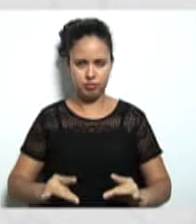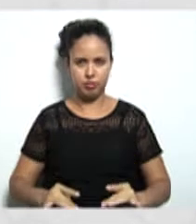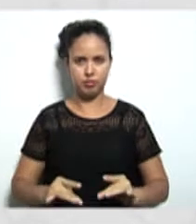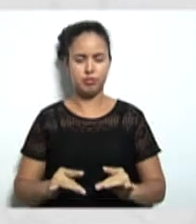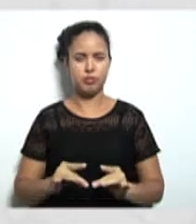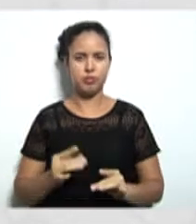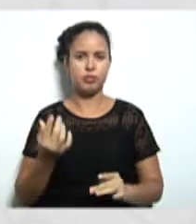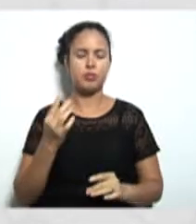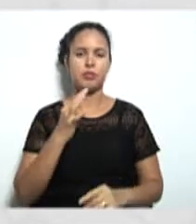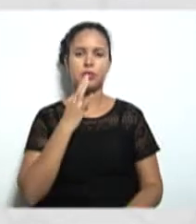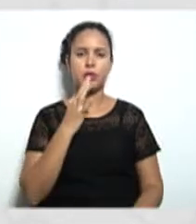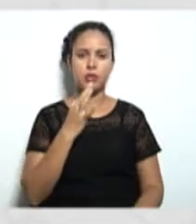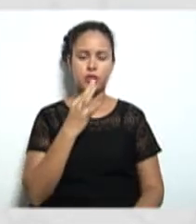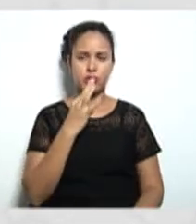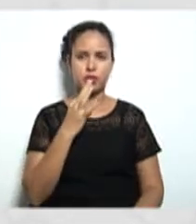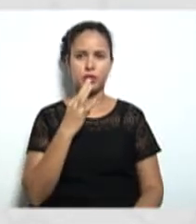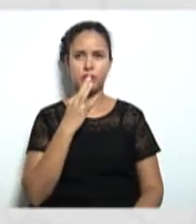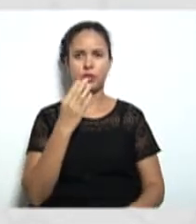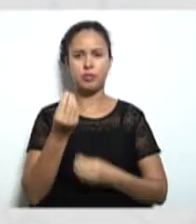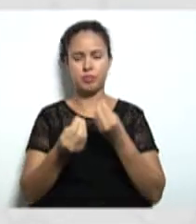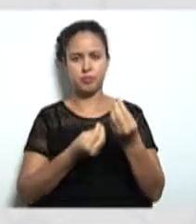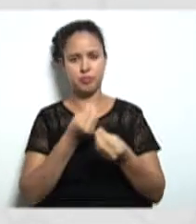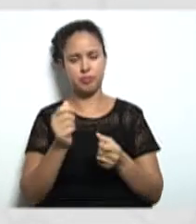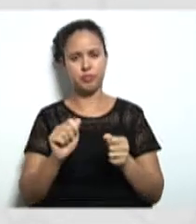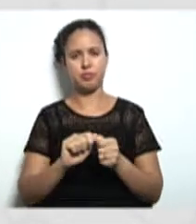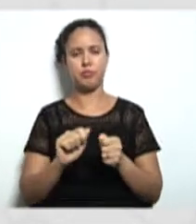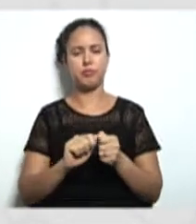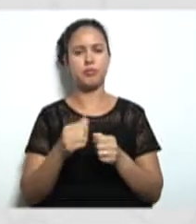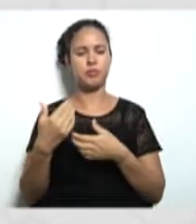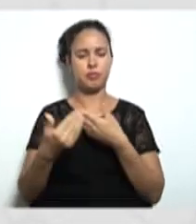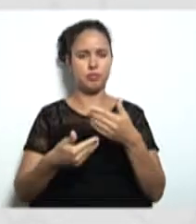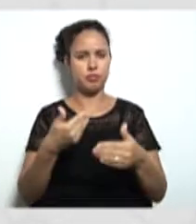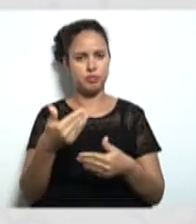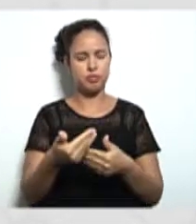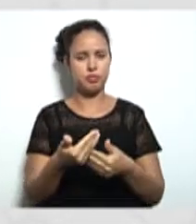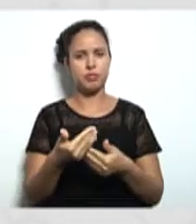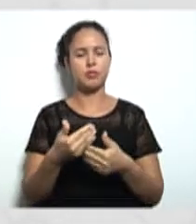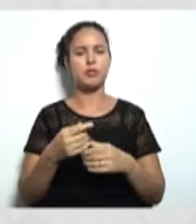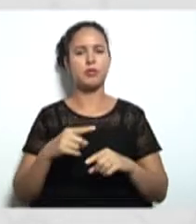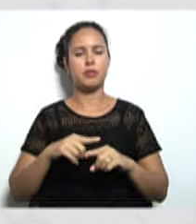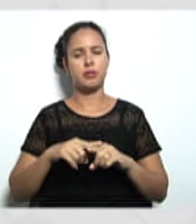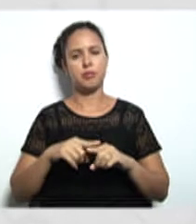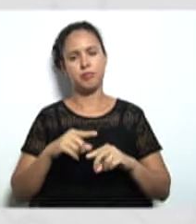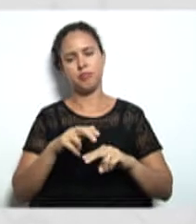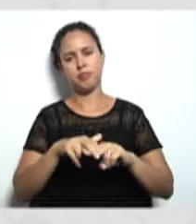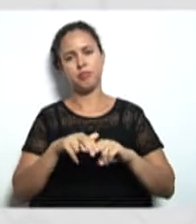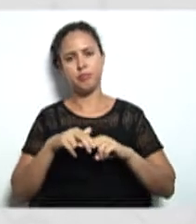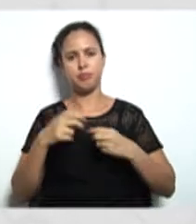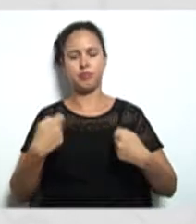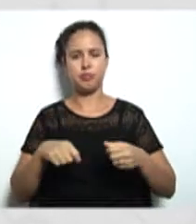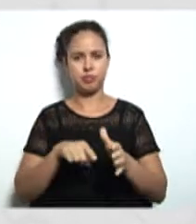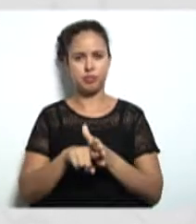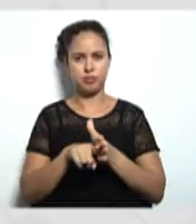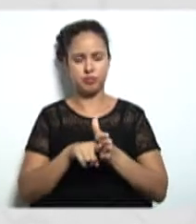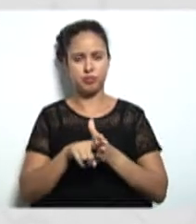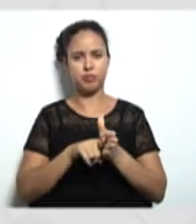você conhecer como realizar esse processo. Para isso, você vai ter que pesquisar, tanto, né, como a gente usa hoje, tanto